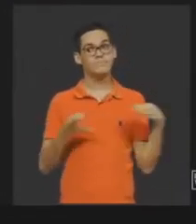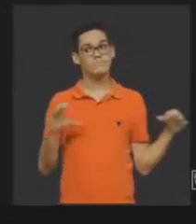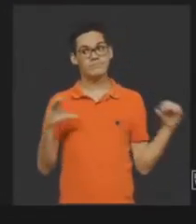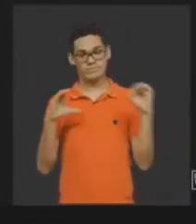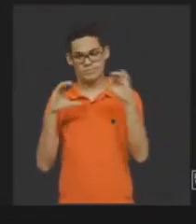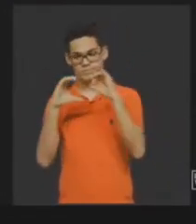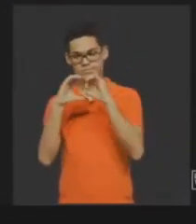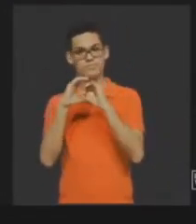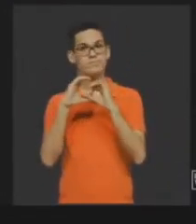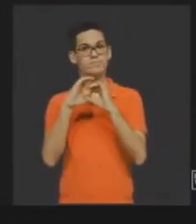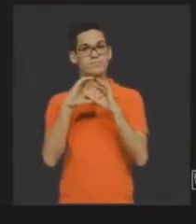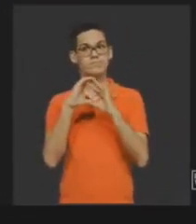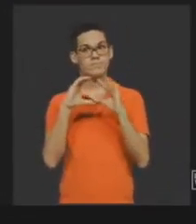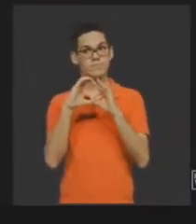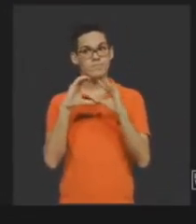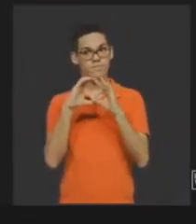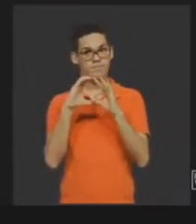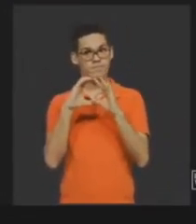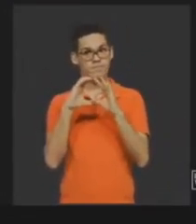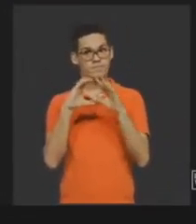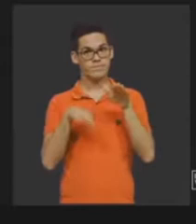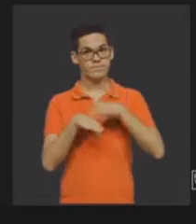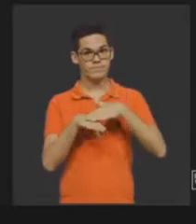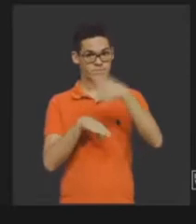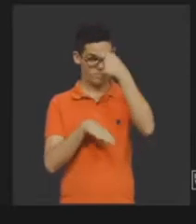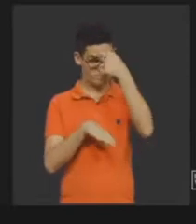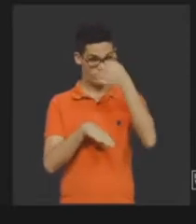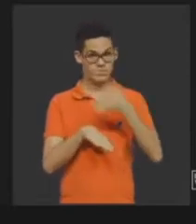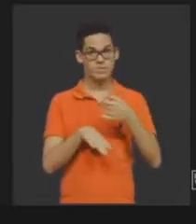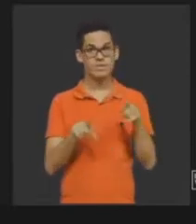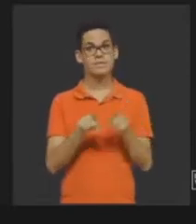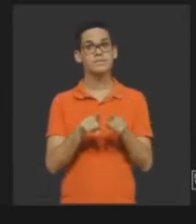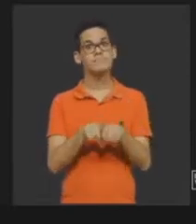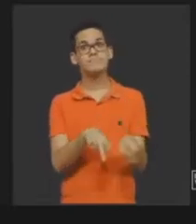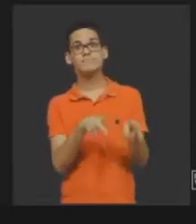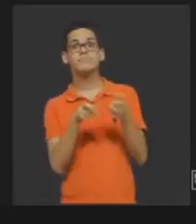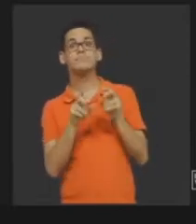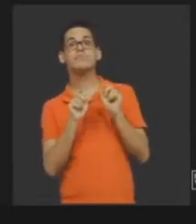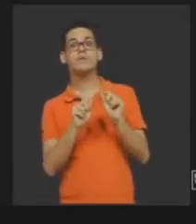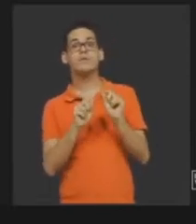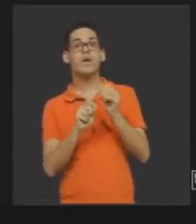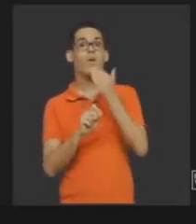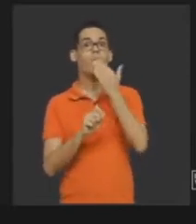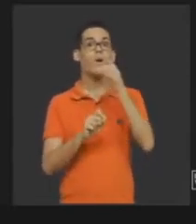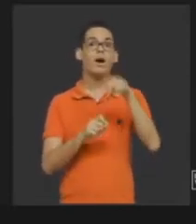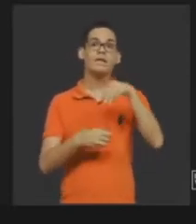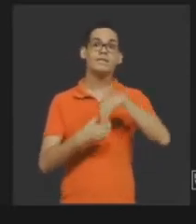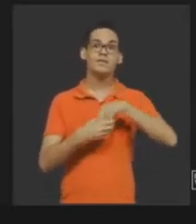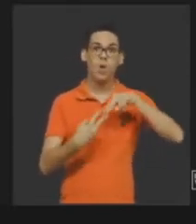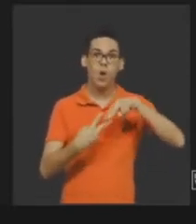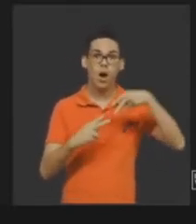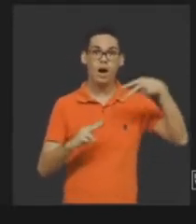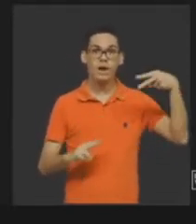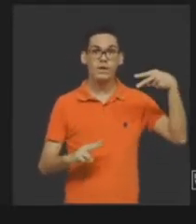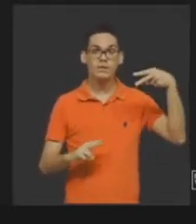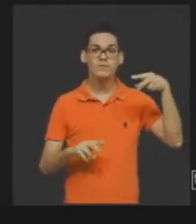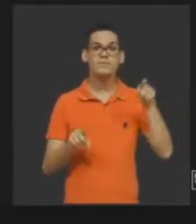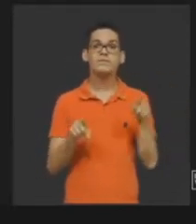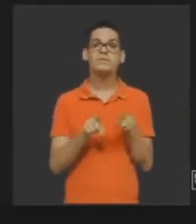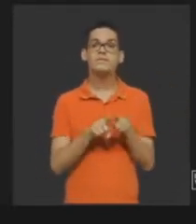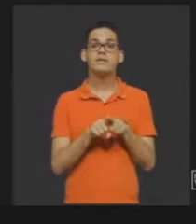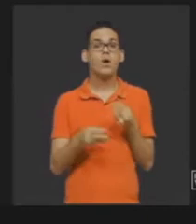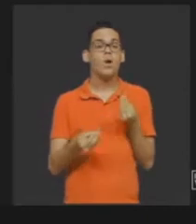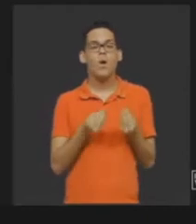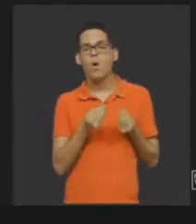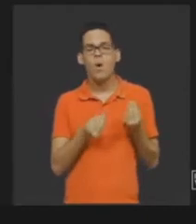núcleo celular. Permitir que você perceba a importância do material genético e qual é a constituição do